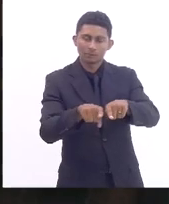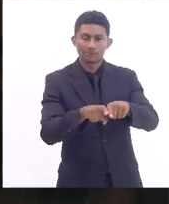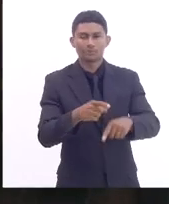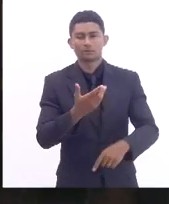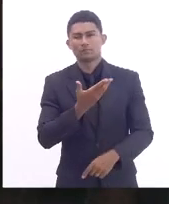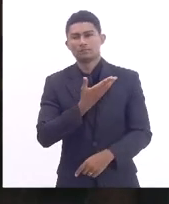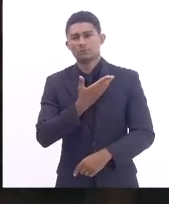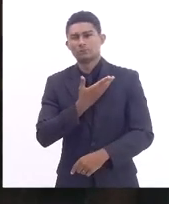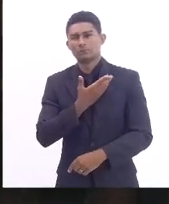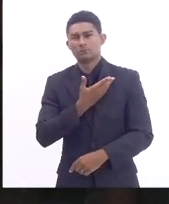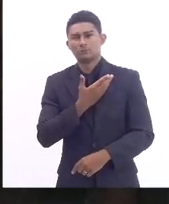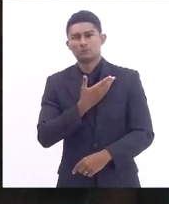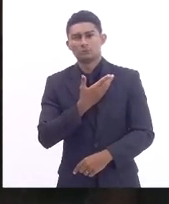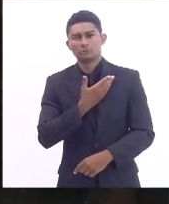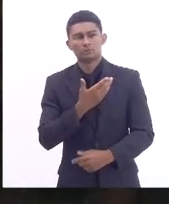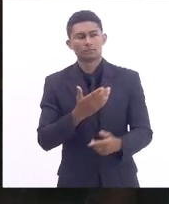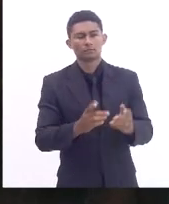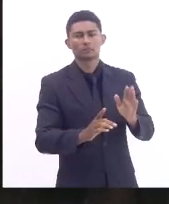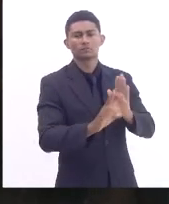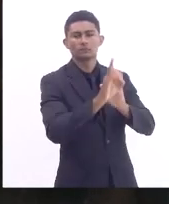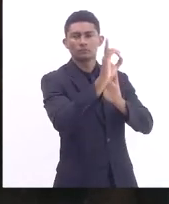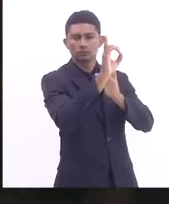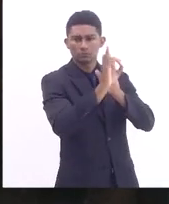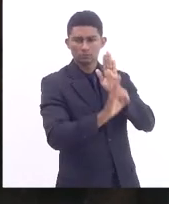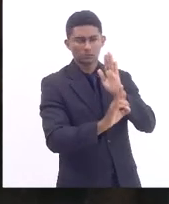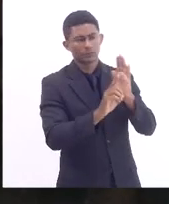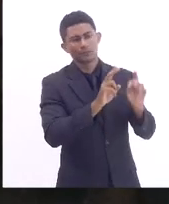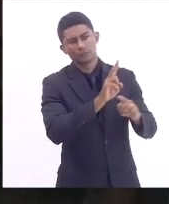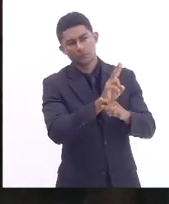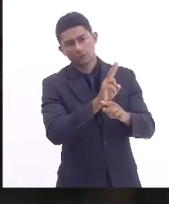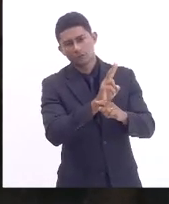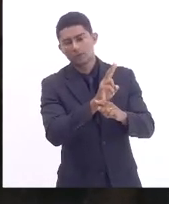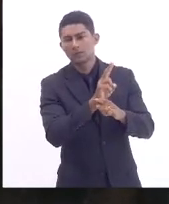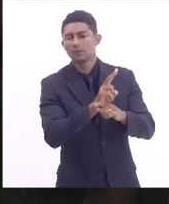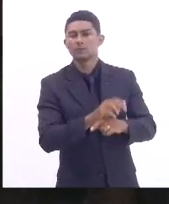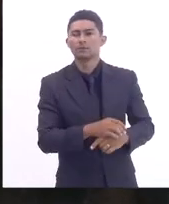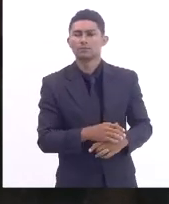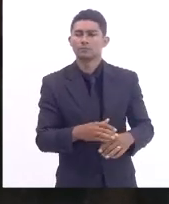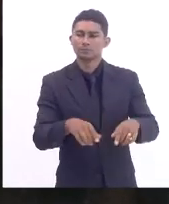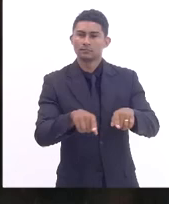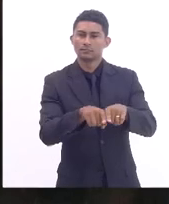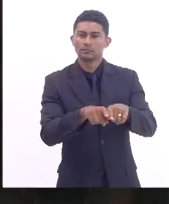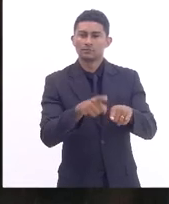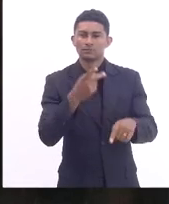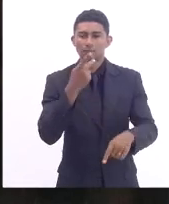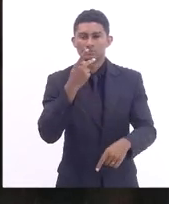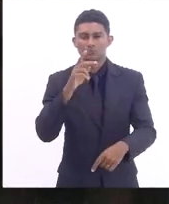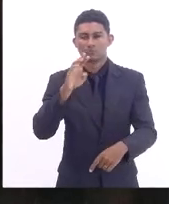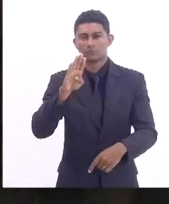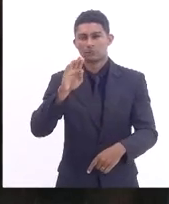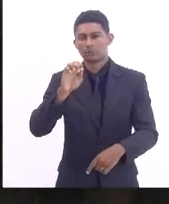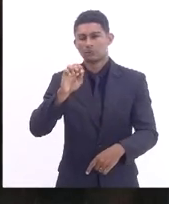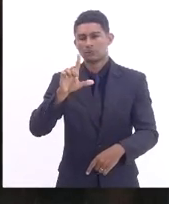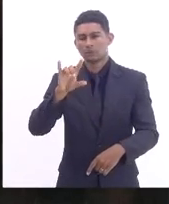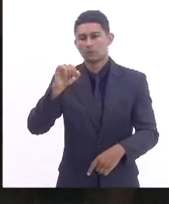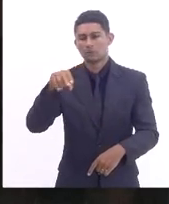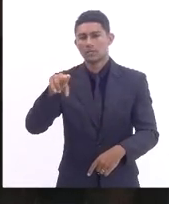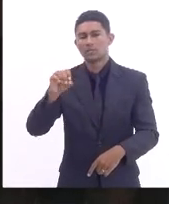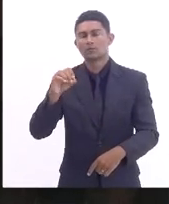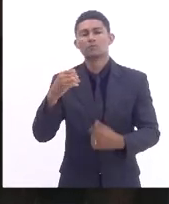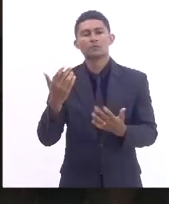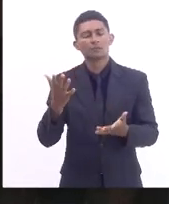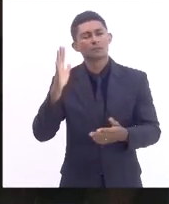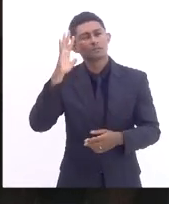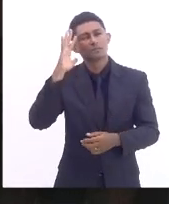companheiro diretor de fiscalização assim como eu faria do Balbino é fácil alguém